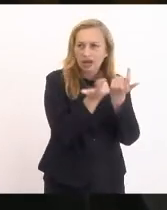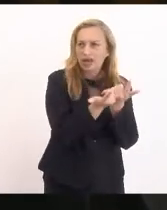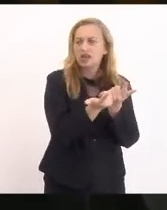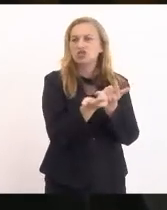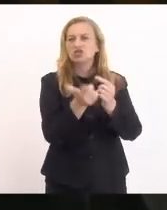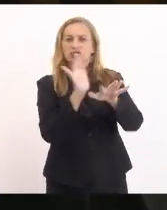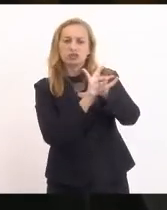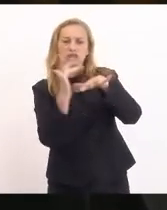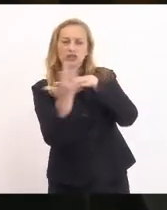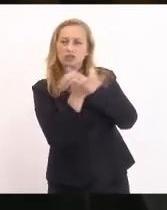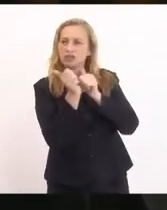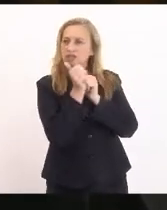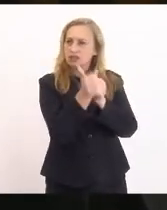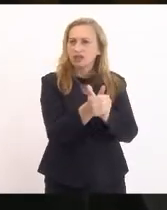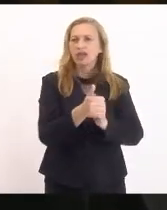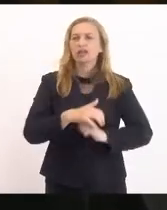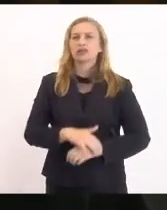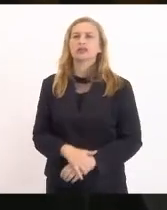redes sociais,